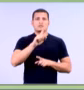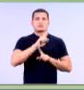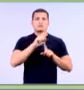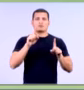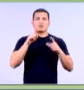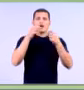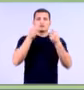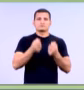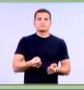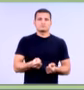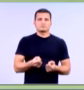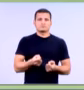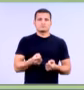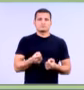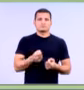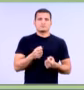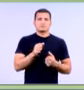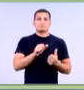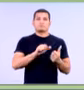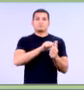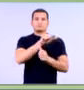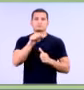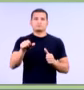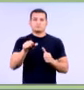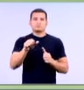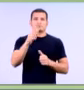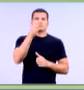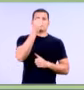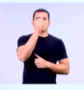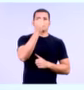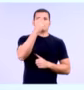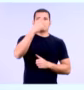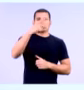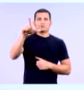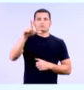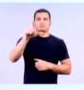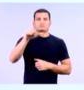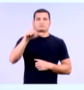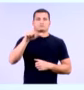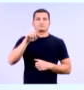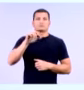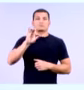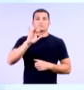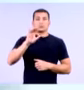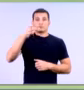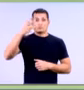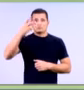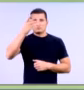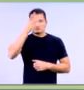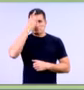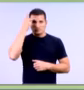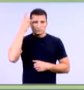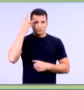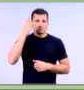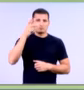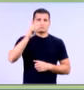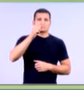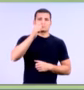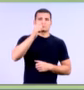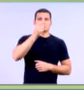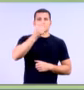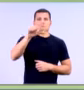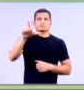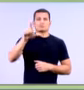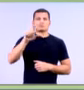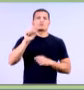admite passar para o plural, ele não admite outra pessoa, apenas a terceira pessoa do singular. O que é isso? Verbo